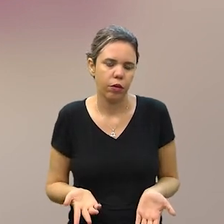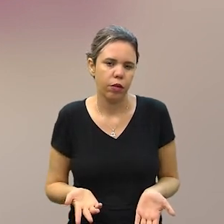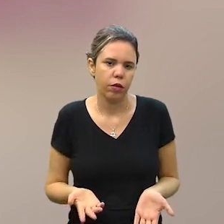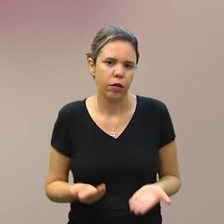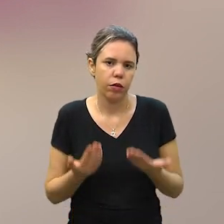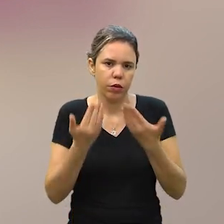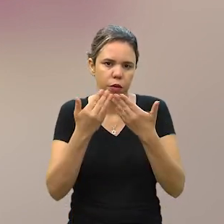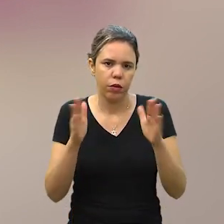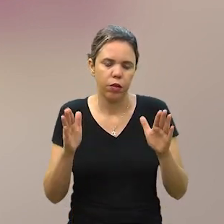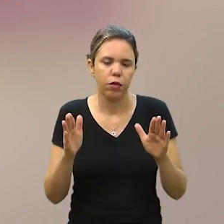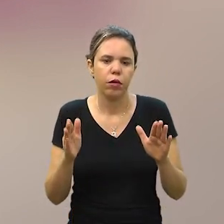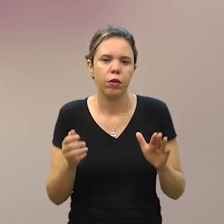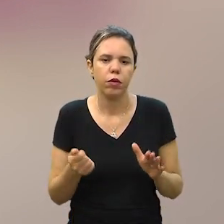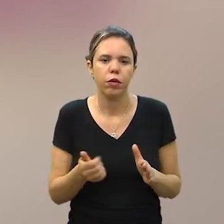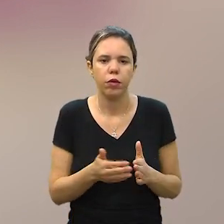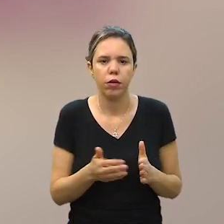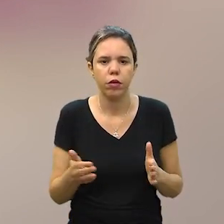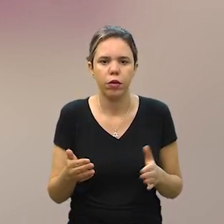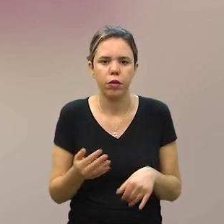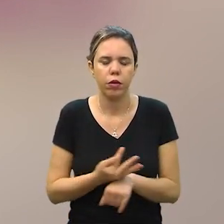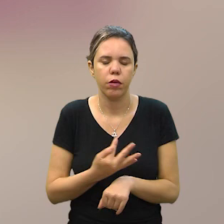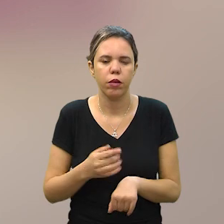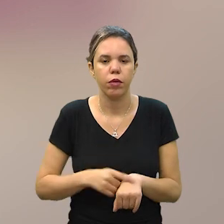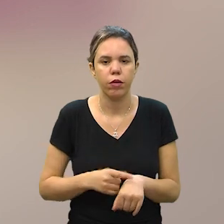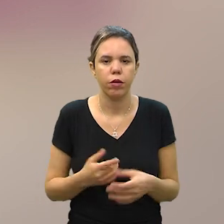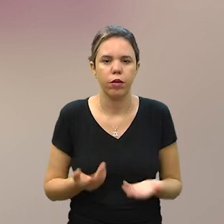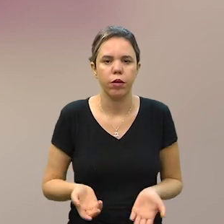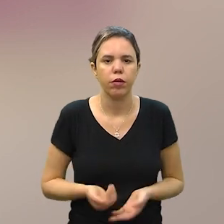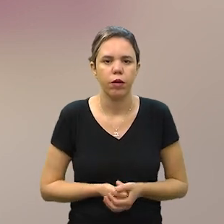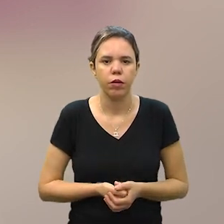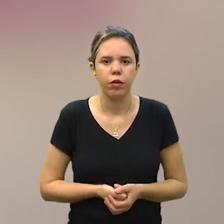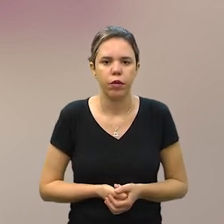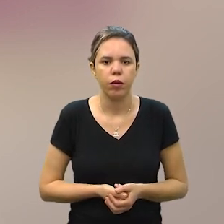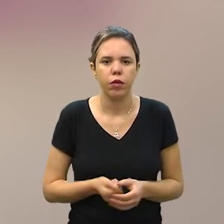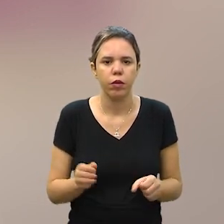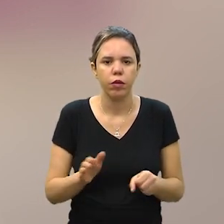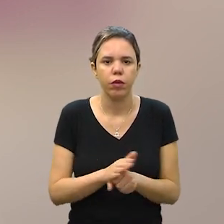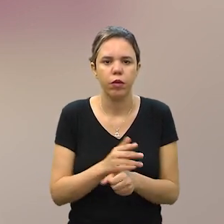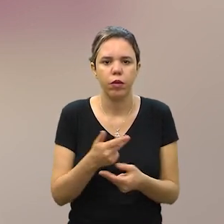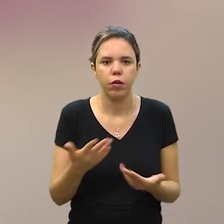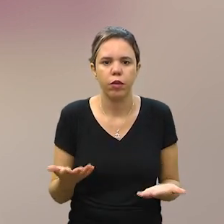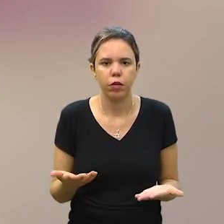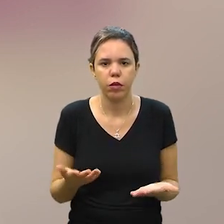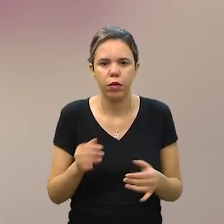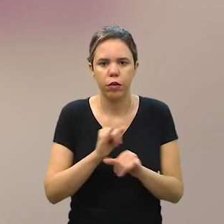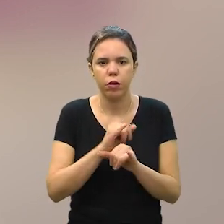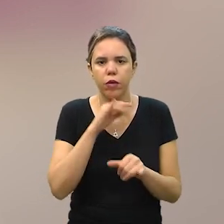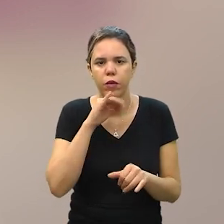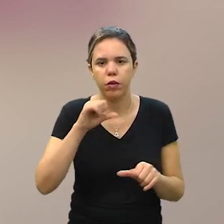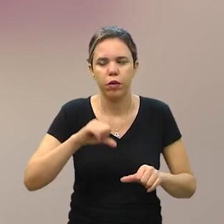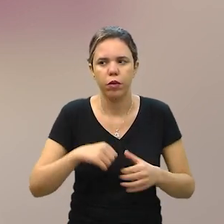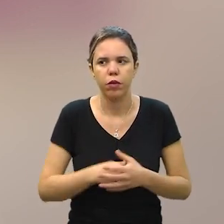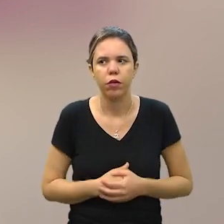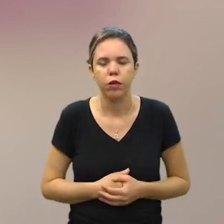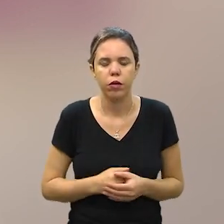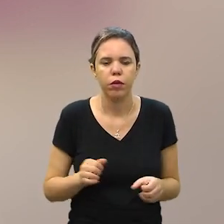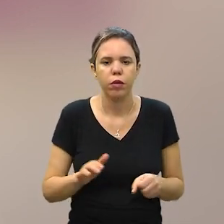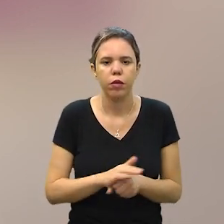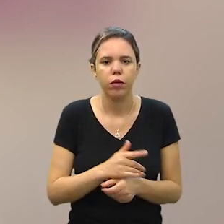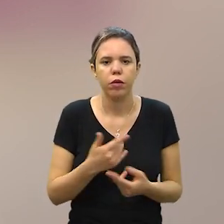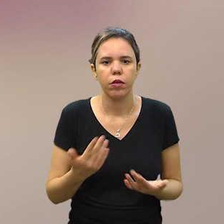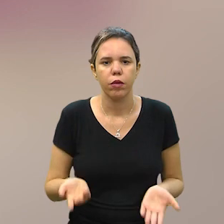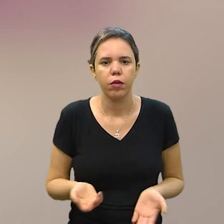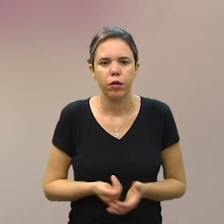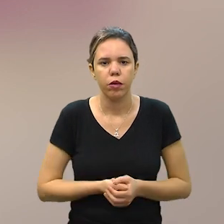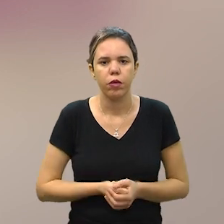tirar, desfocar um pouco desse momento, né, cheio de notícias ruins,